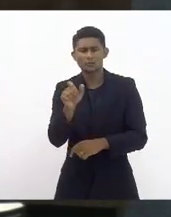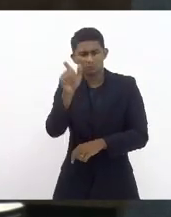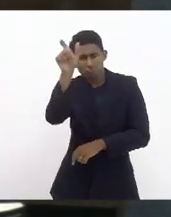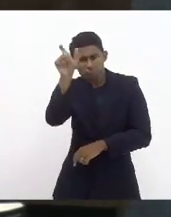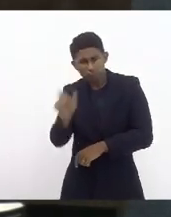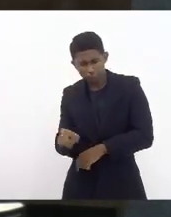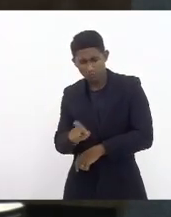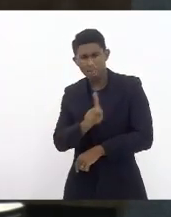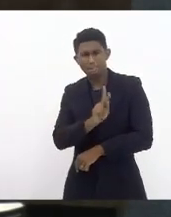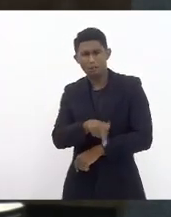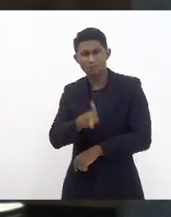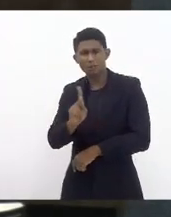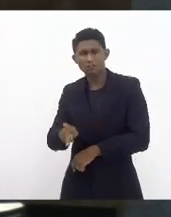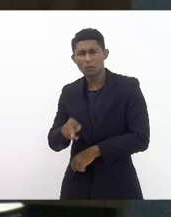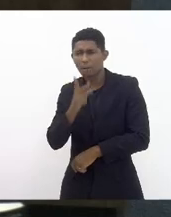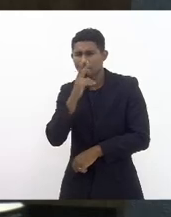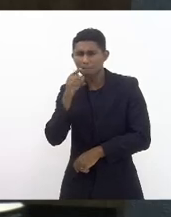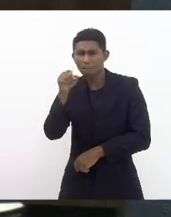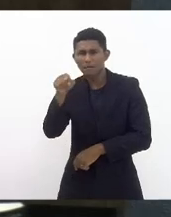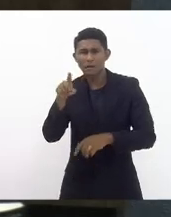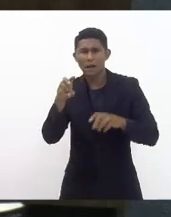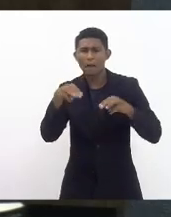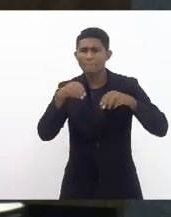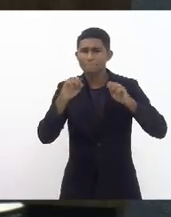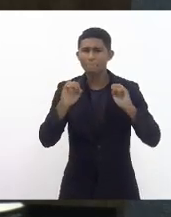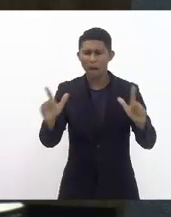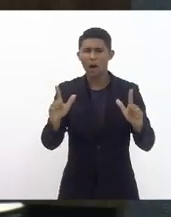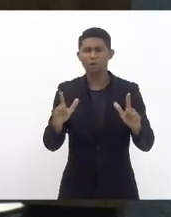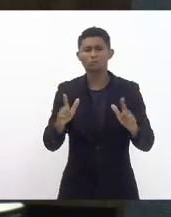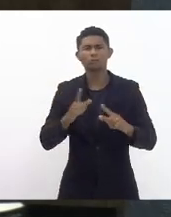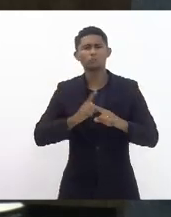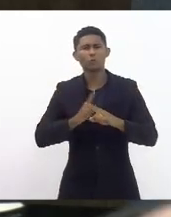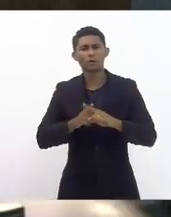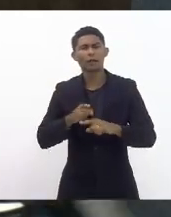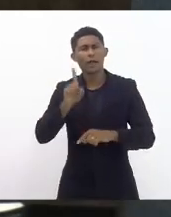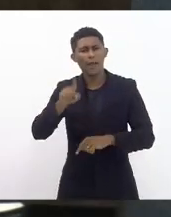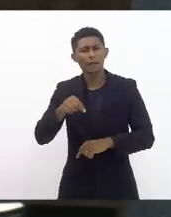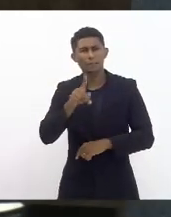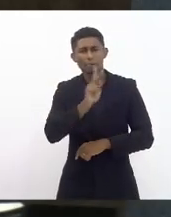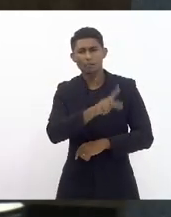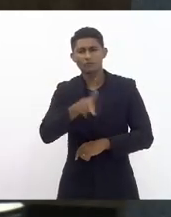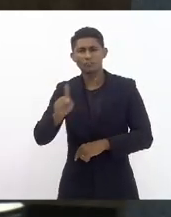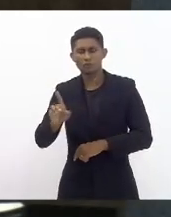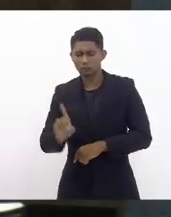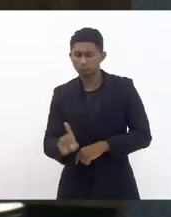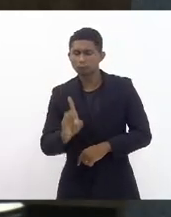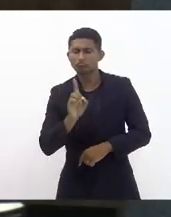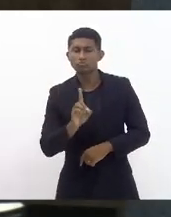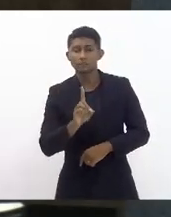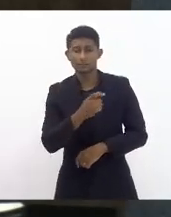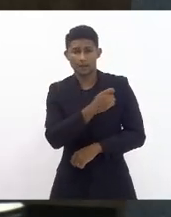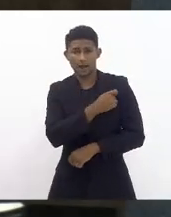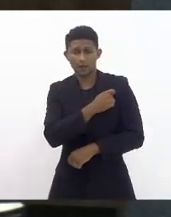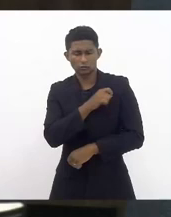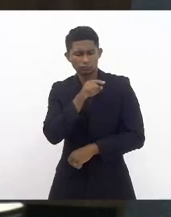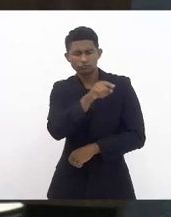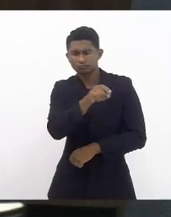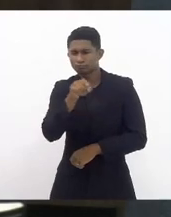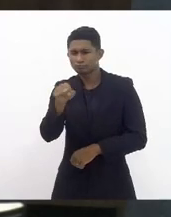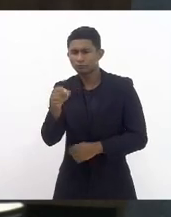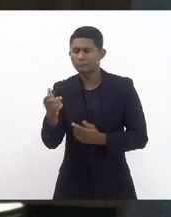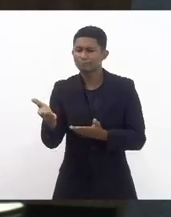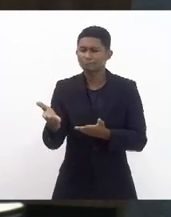professor. Porque é um professor que aparece convidando os alunos ali no filme a,